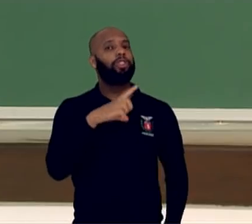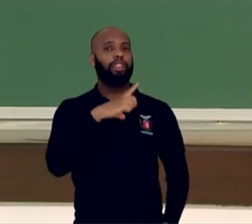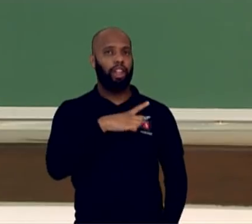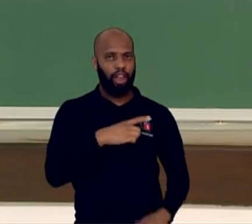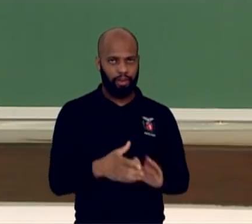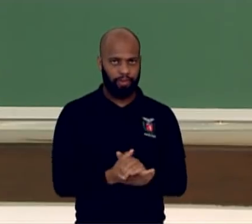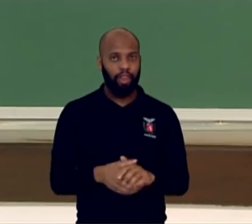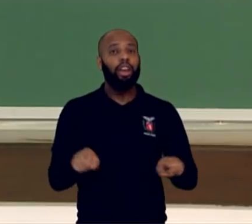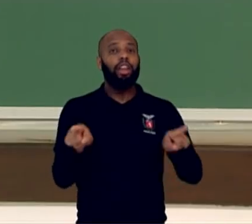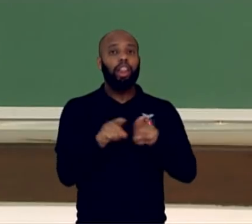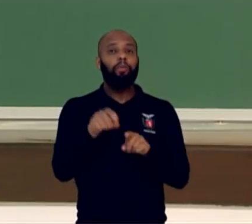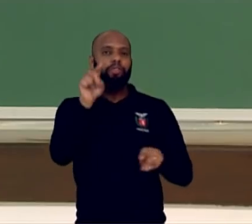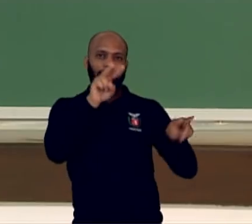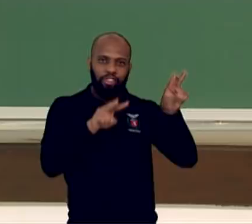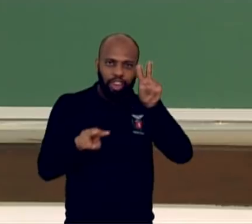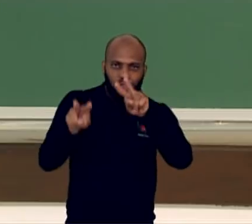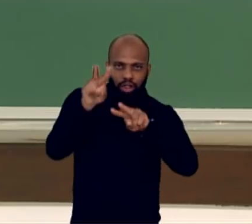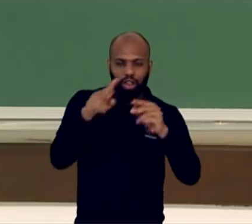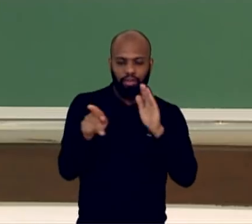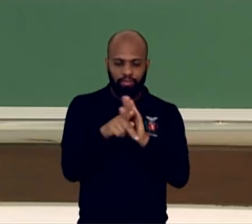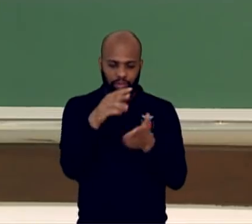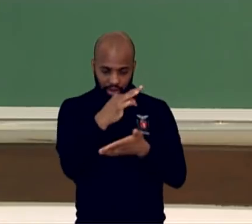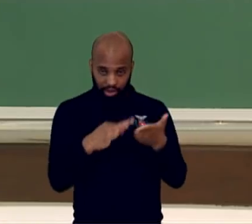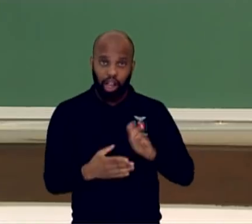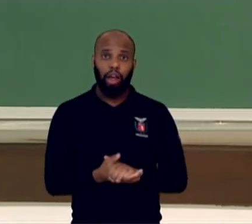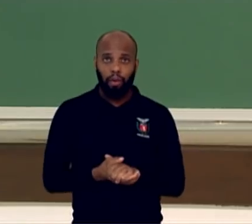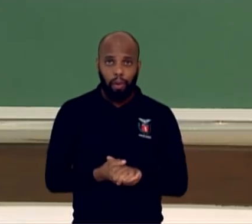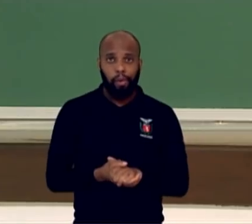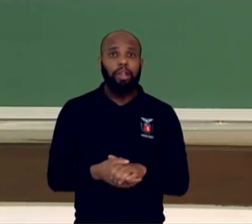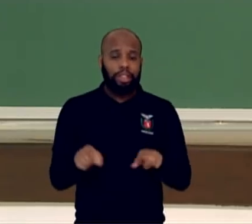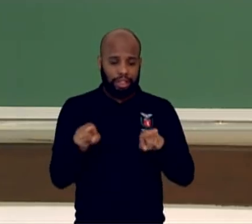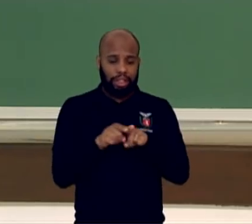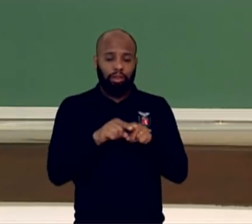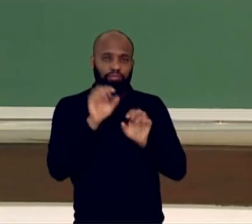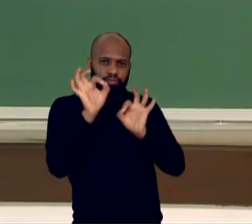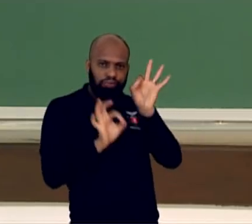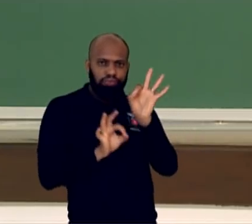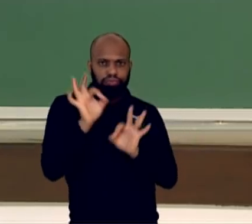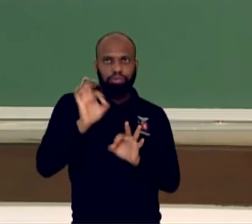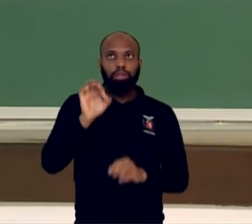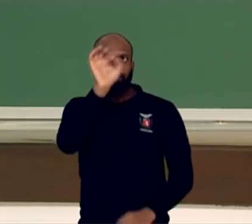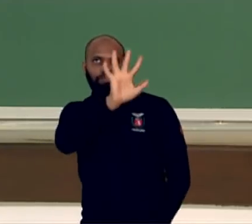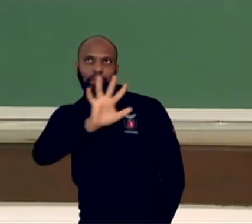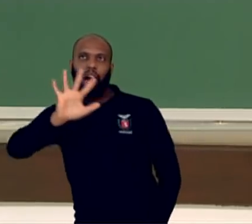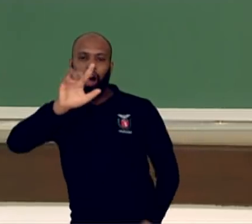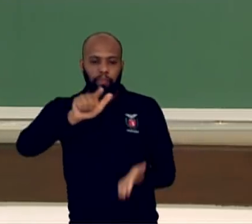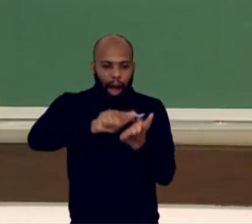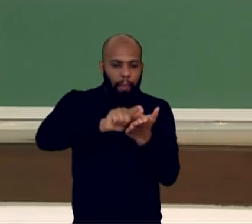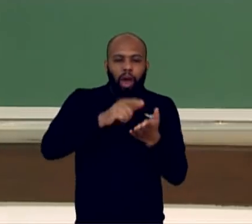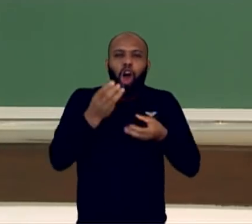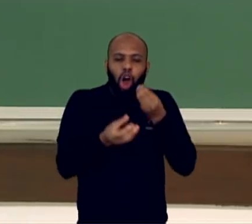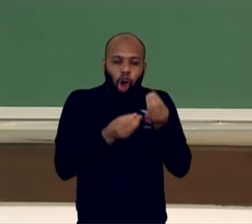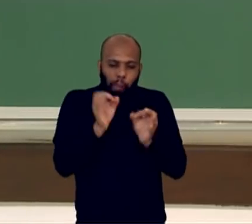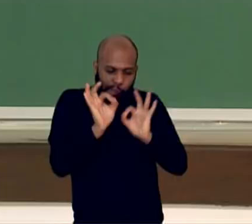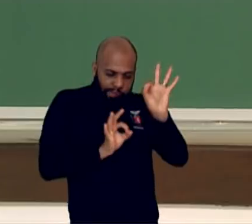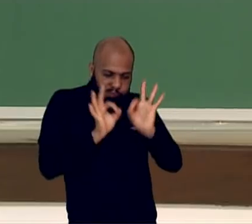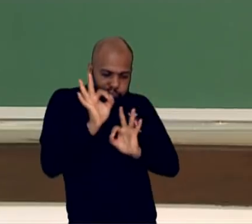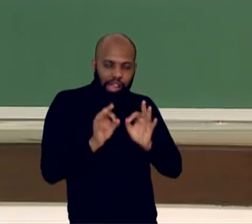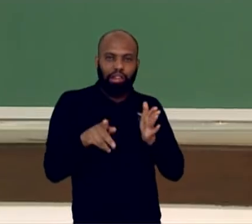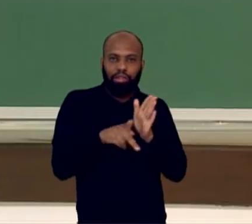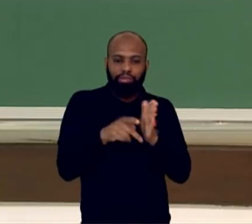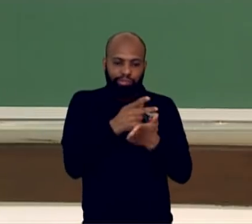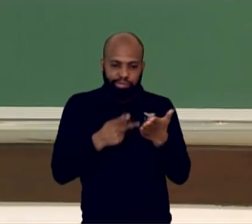o aspecto visual do texto, a organização do poema no espaço da página, principalmente